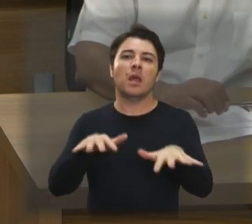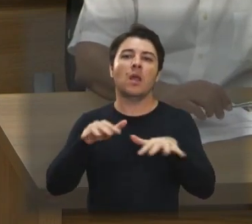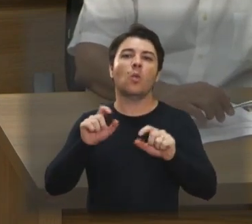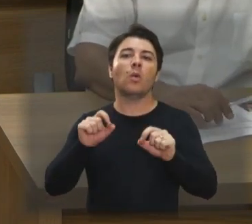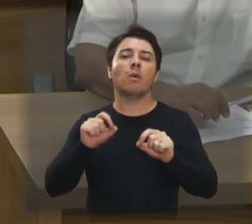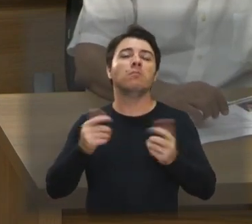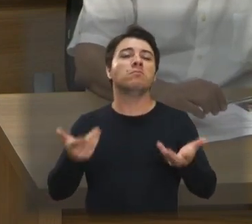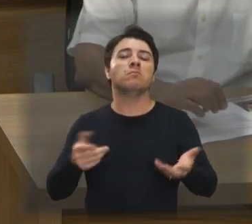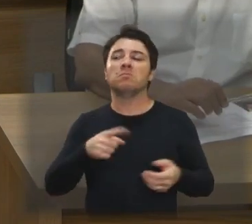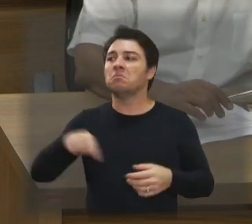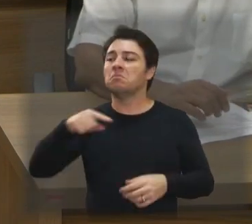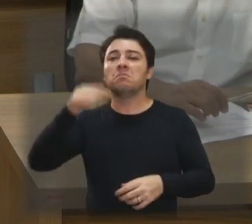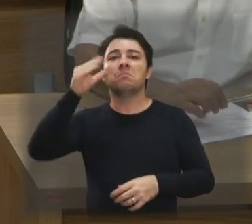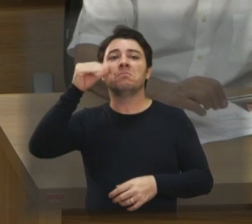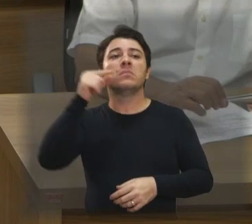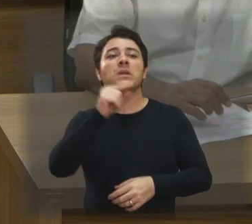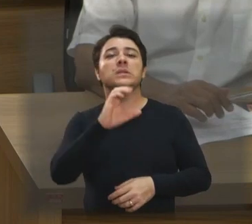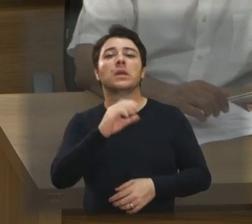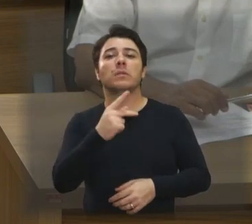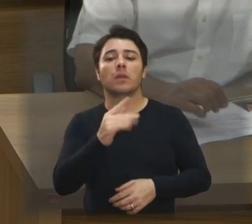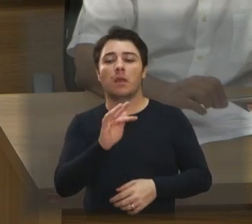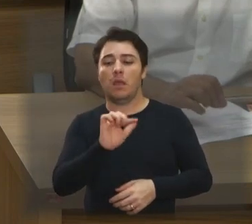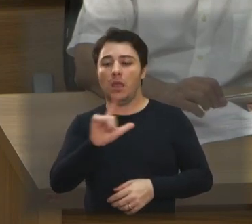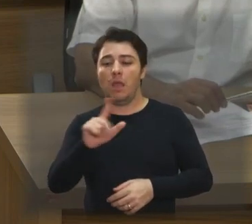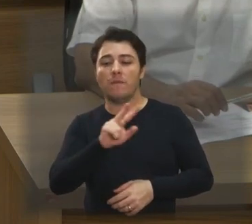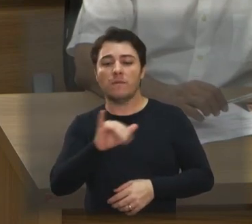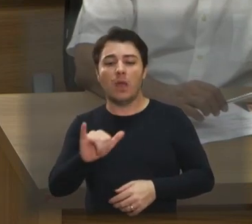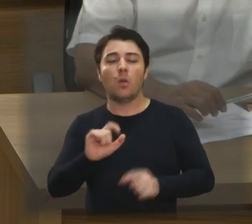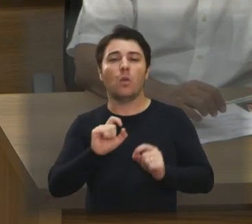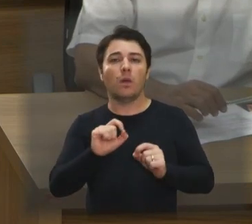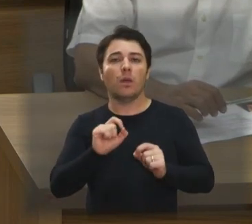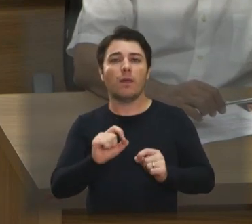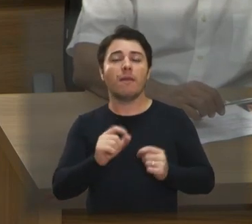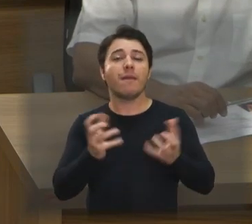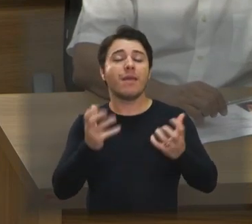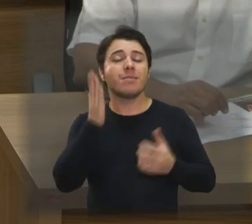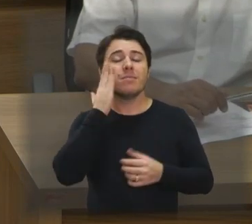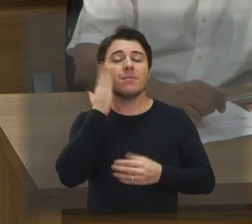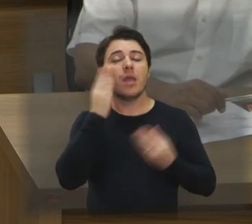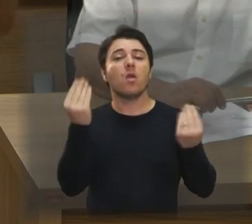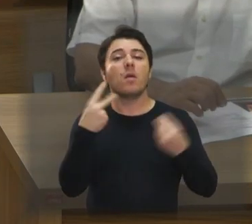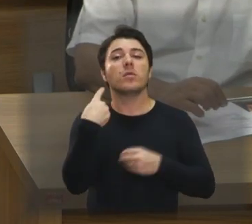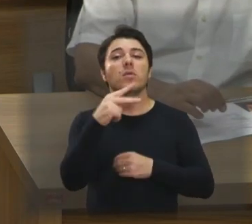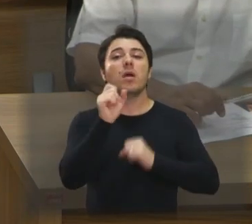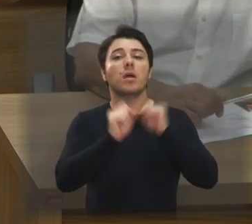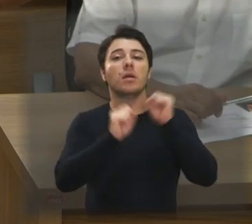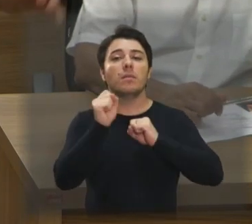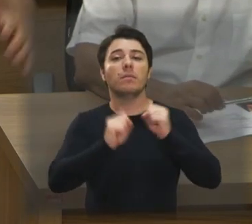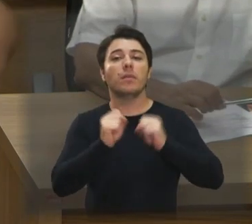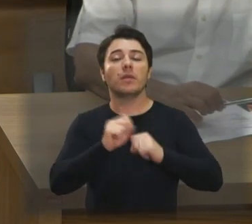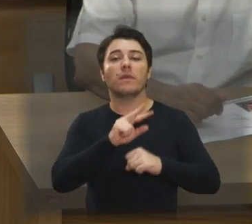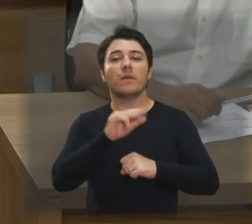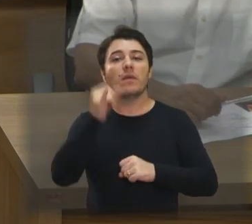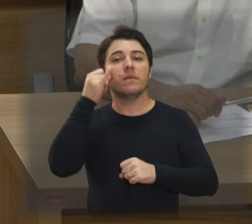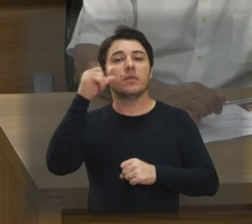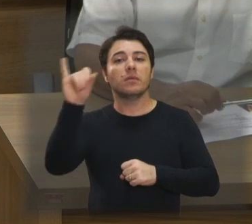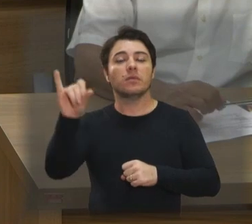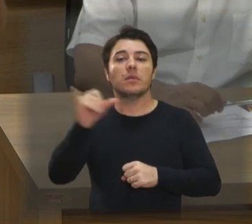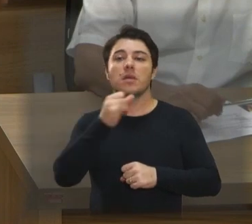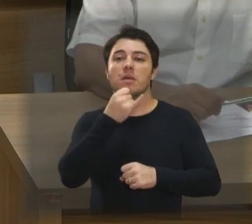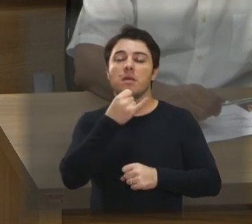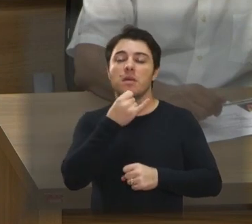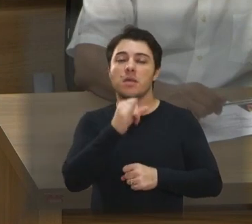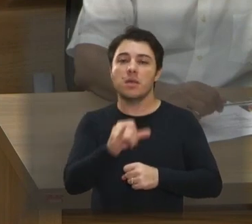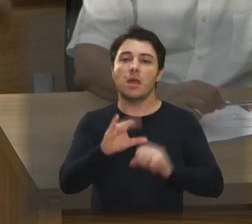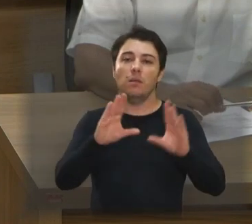quer saber qual é a ação da CPFL para resolver o problema da queda de energia é porque a gente ouviu vocês fizeram sobre essas atitudes